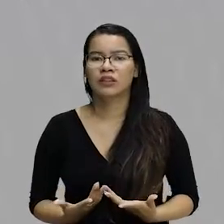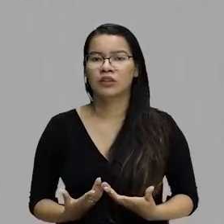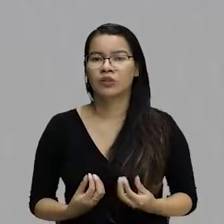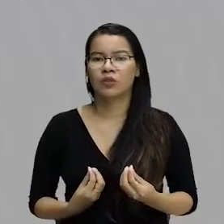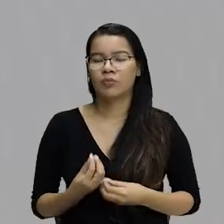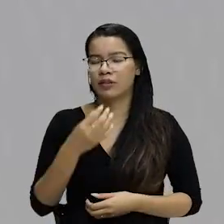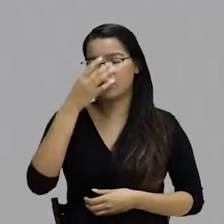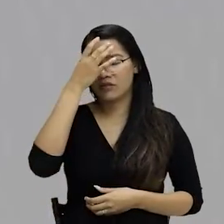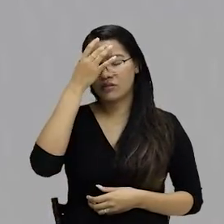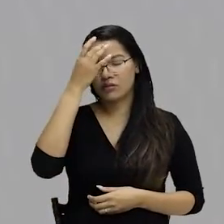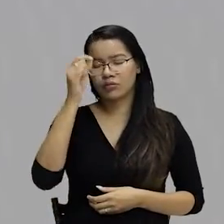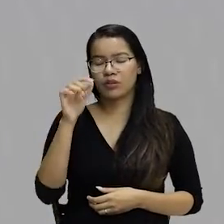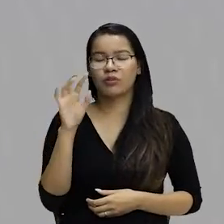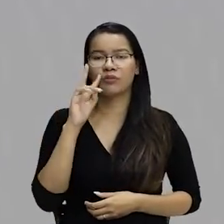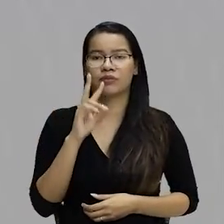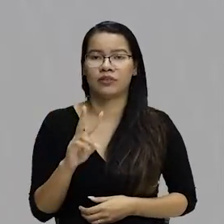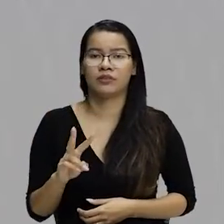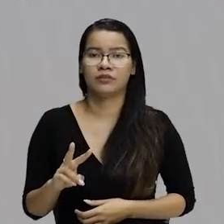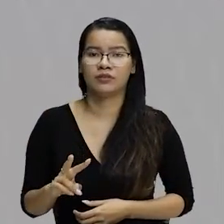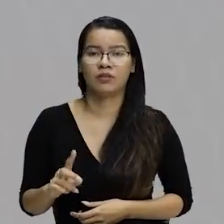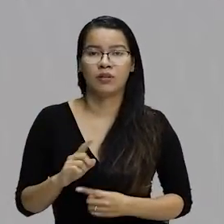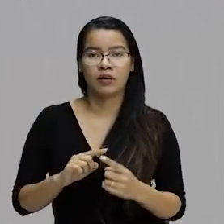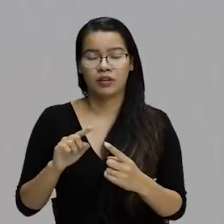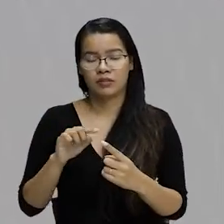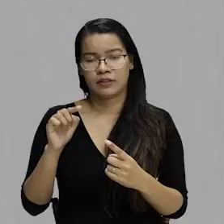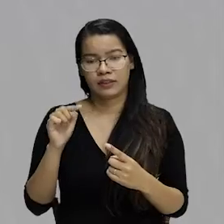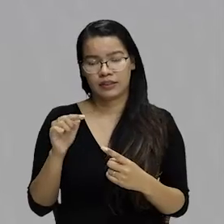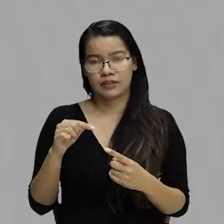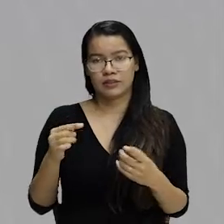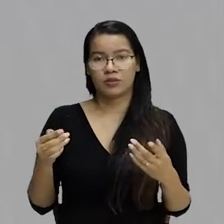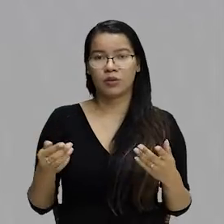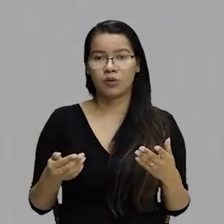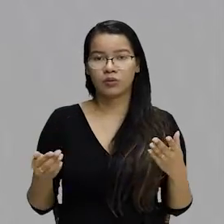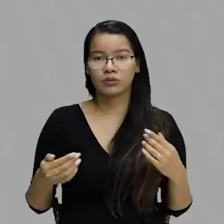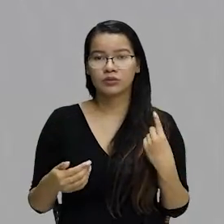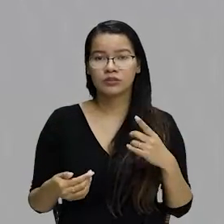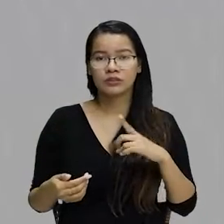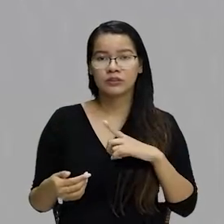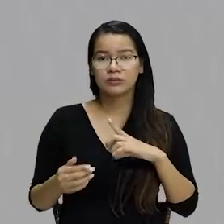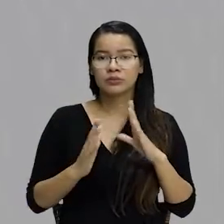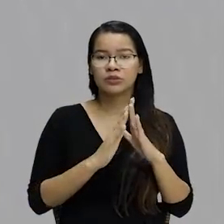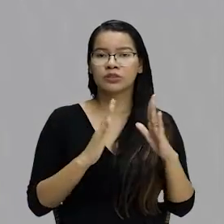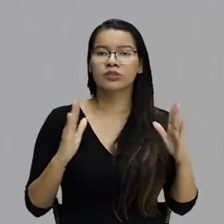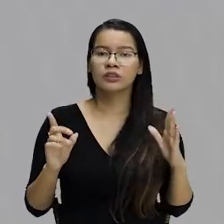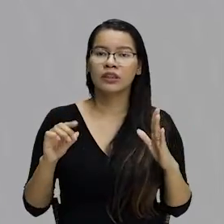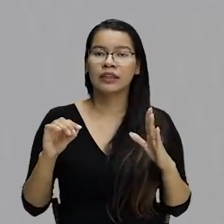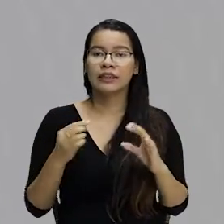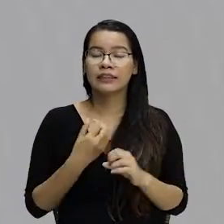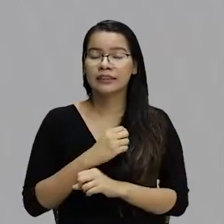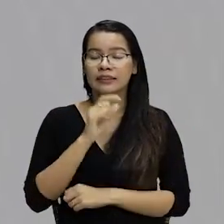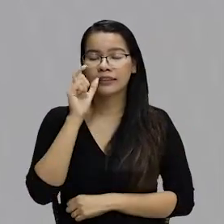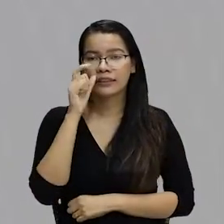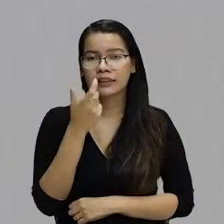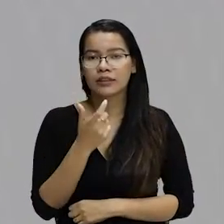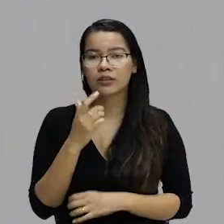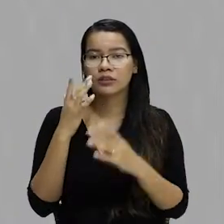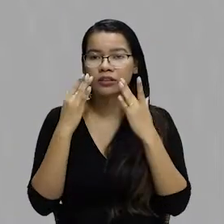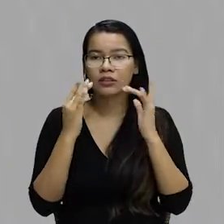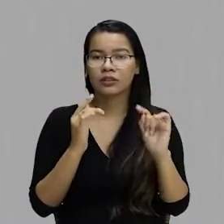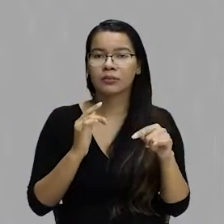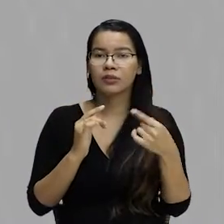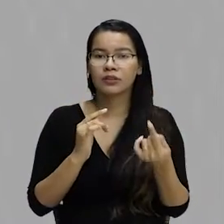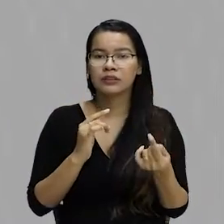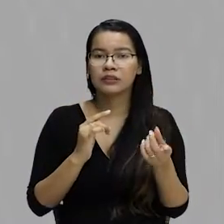do que eu estou consumindo? O objetivo é esse. Atualmente, né, a gente tem um nicho que é muito interessante, que eu sou apaixonado, que é o teatro